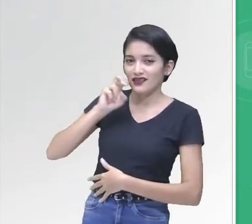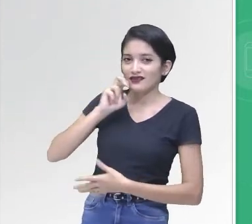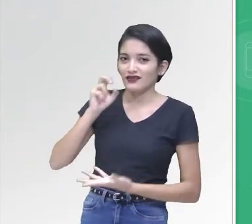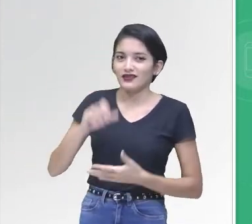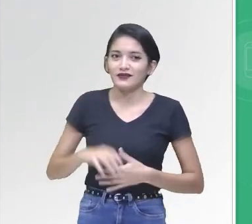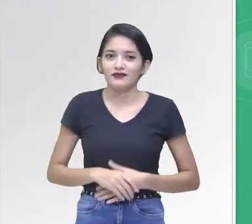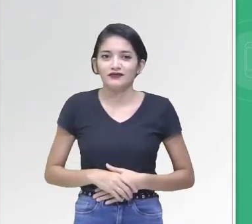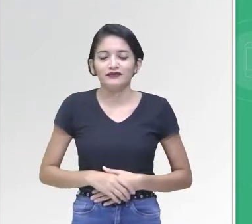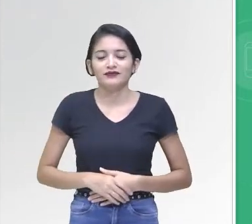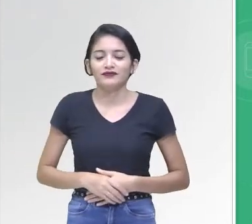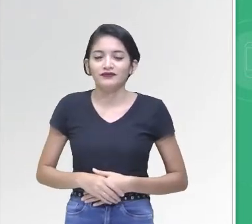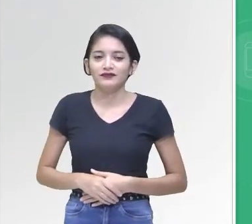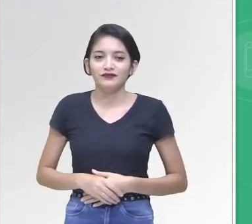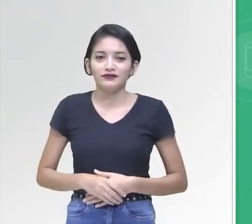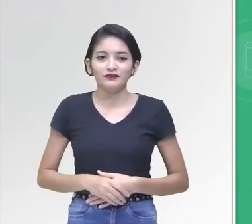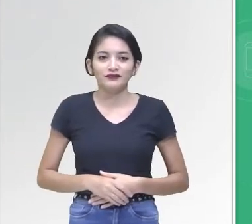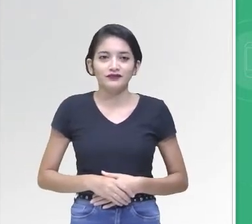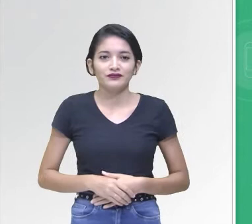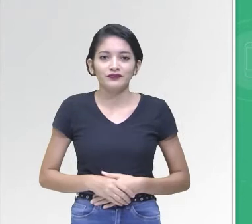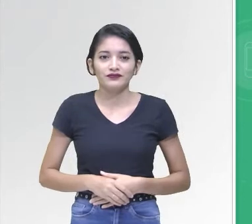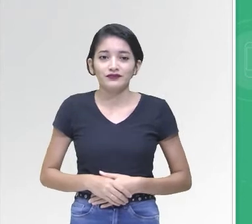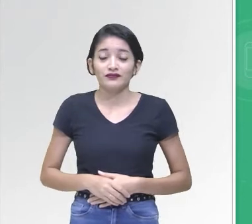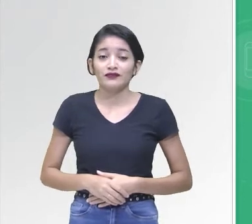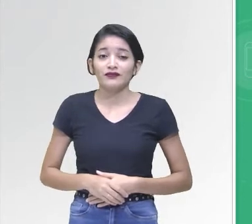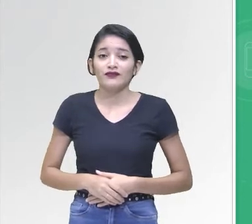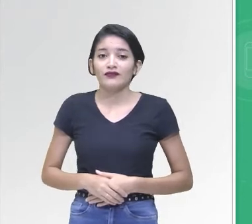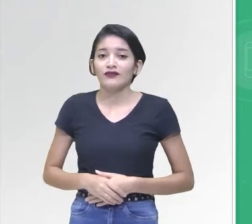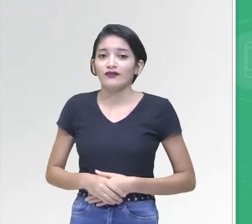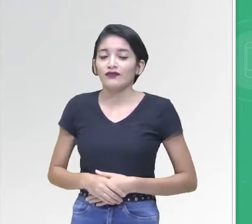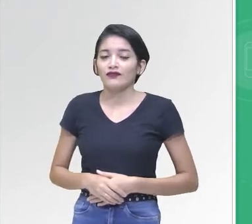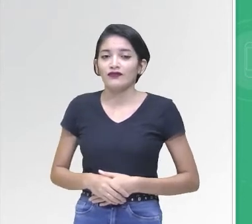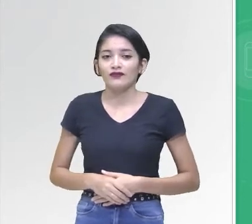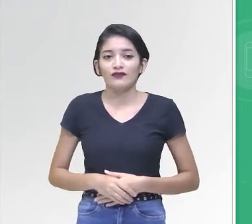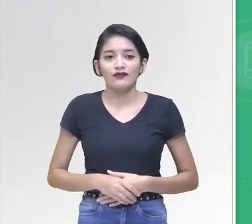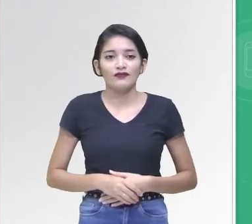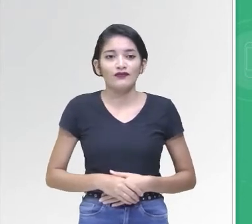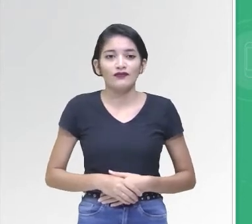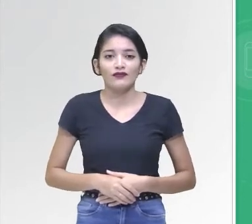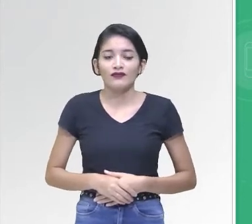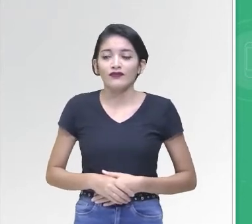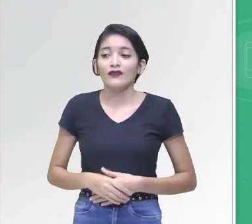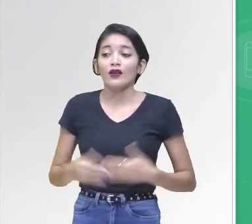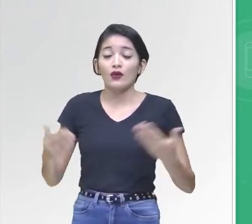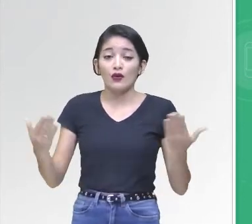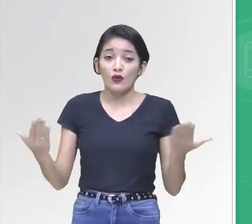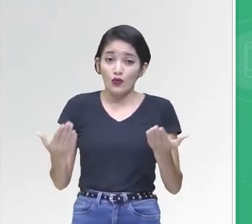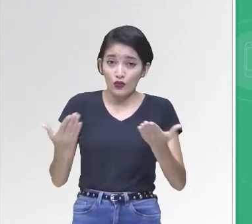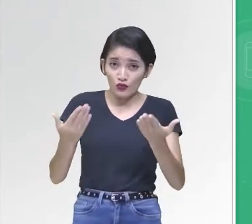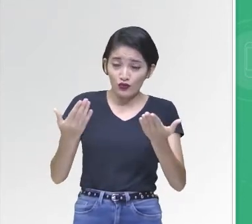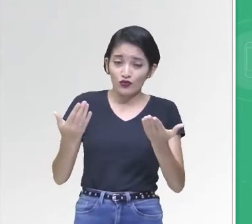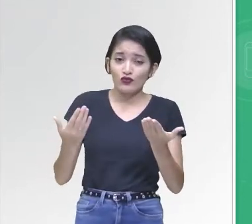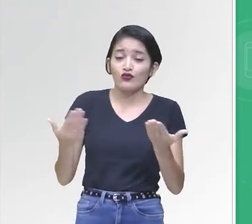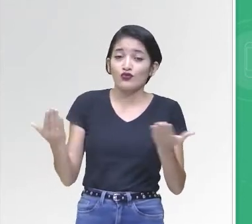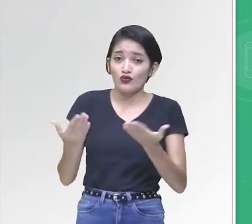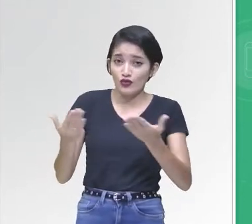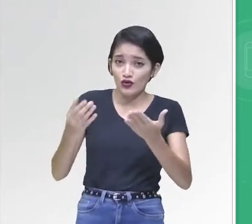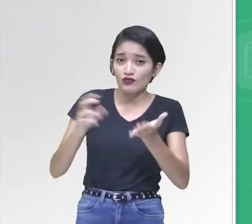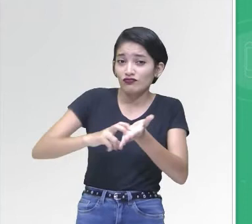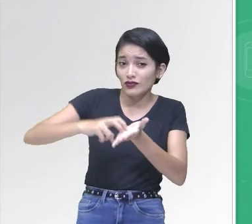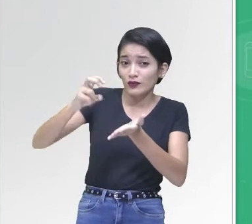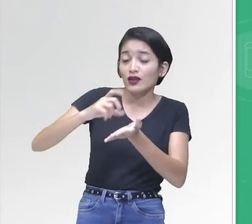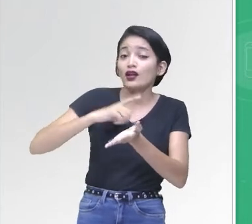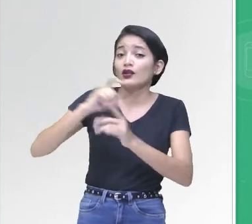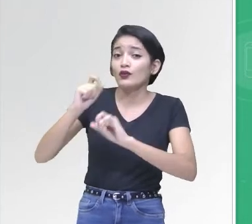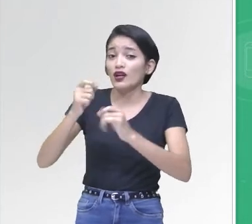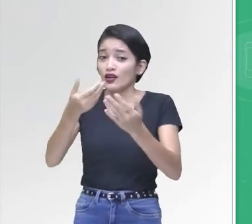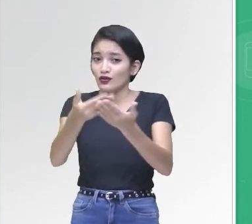martes. Esta manhã eu tenho classes de inglês. Ó, esta manhã eu estou falando que hoje de manhã eu tenho aula